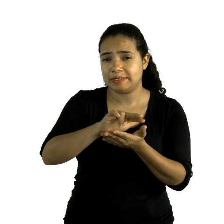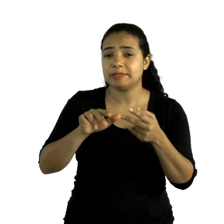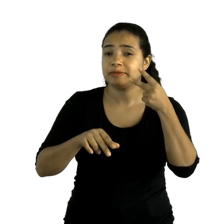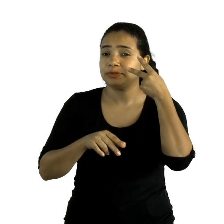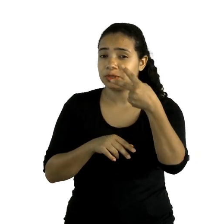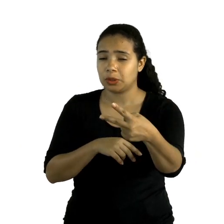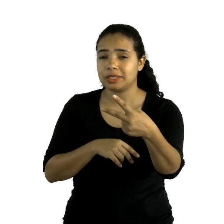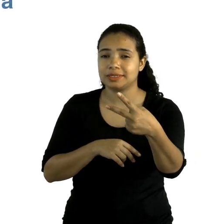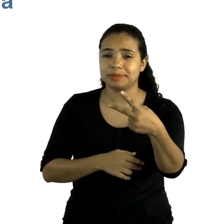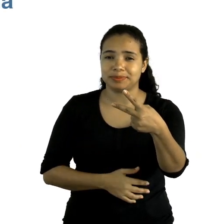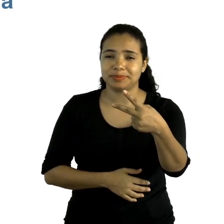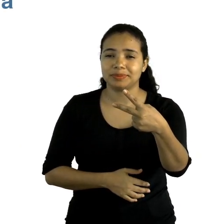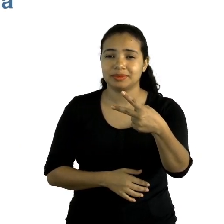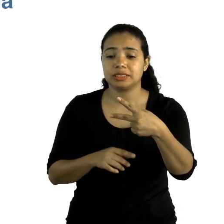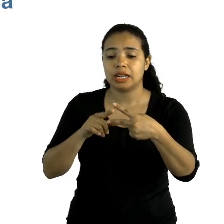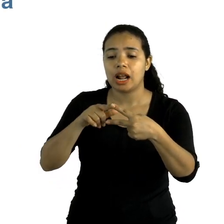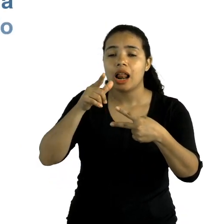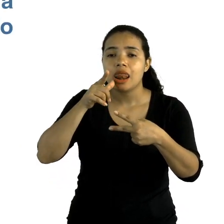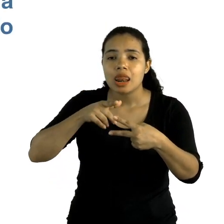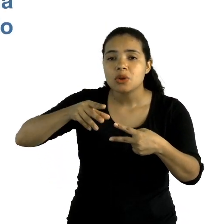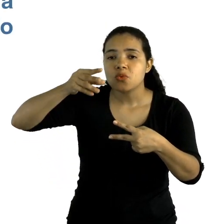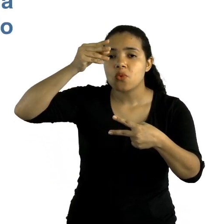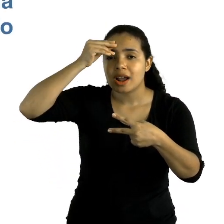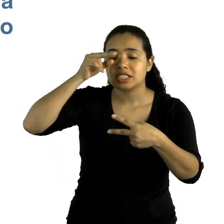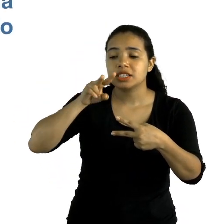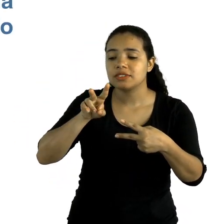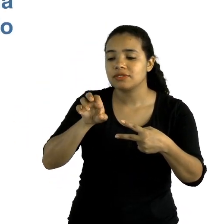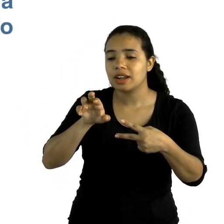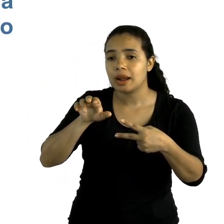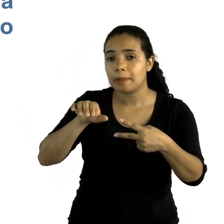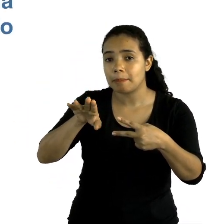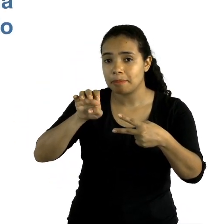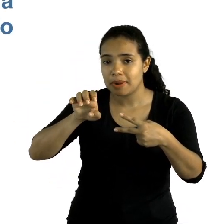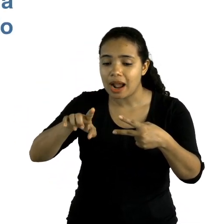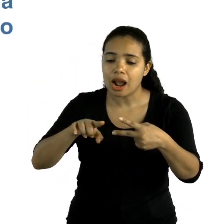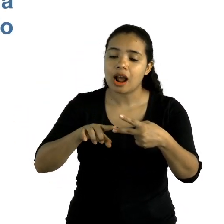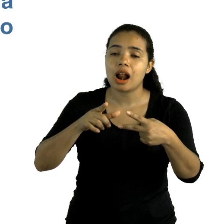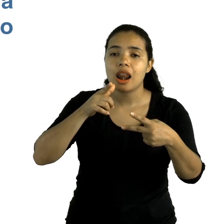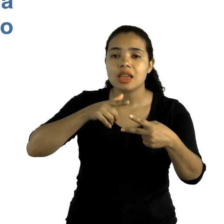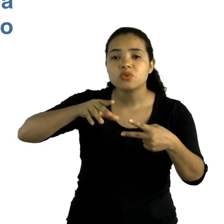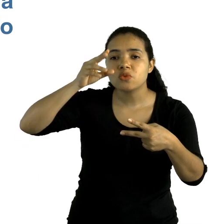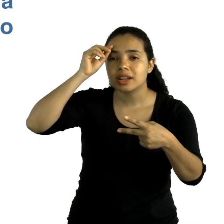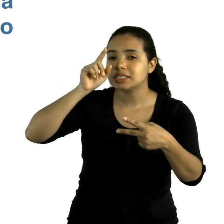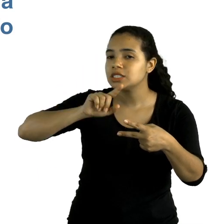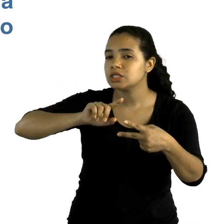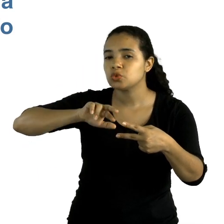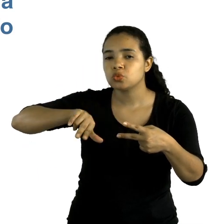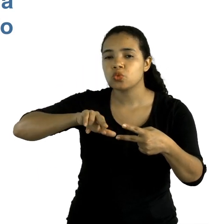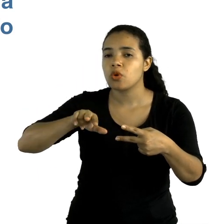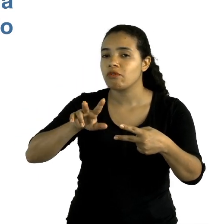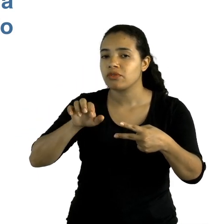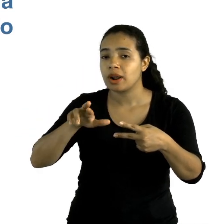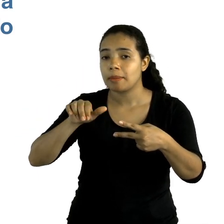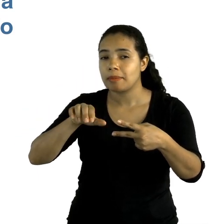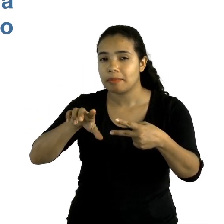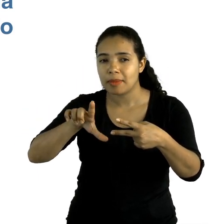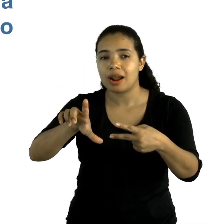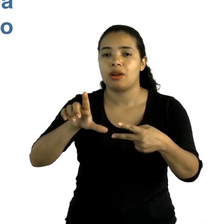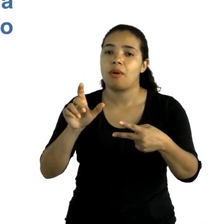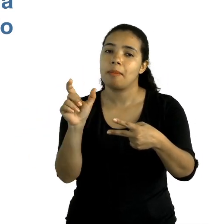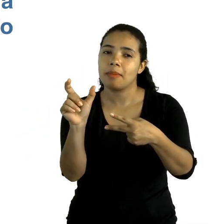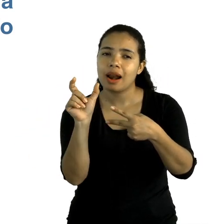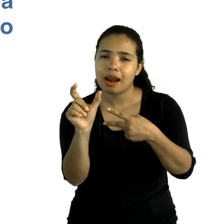de linguagem. Uma linguagem verbal e uma linguagem não verbal. O que seria então essa linguagem